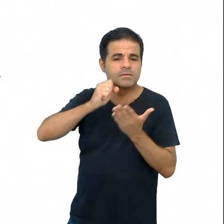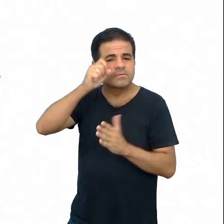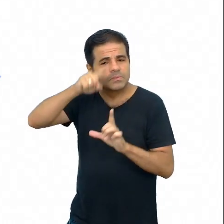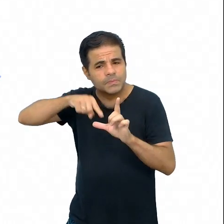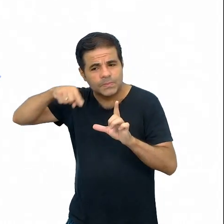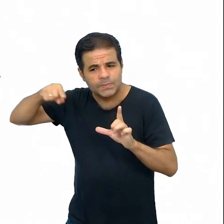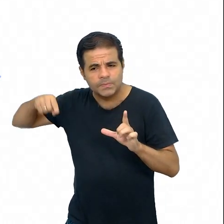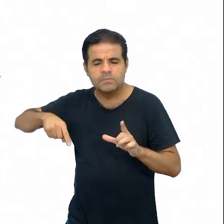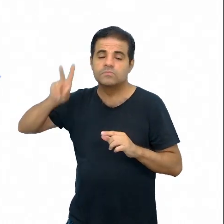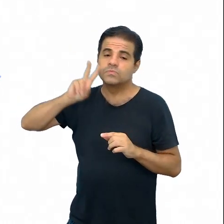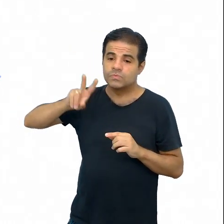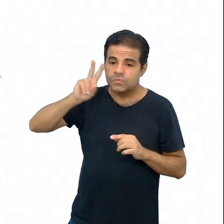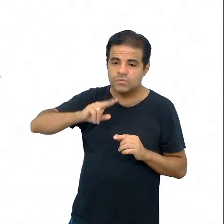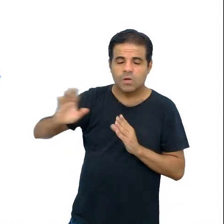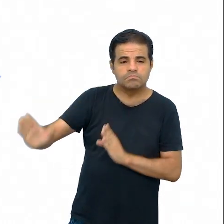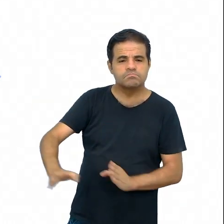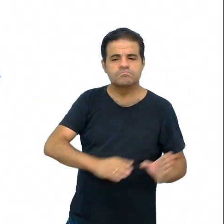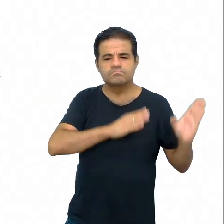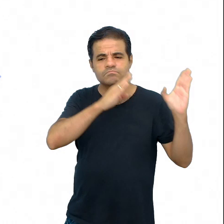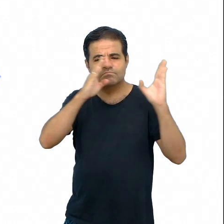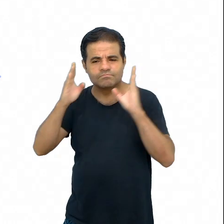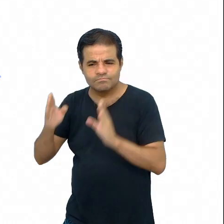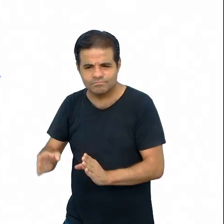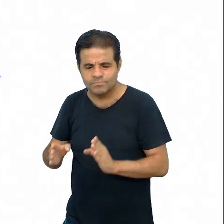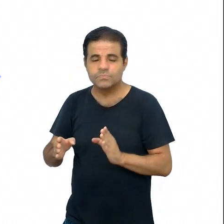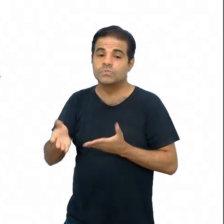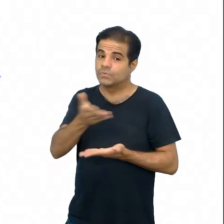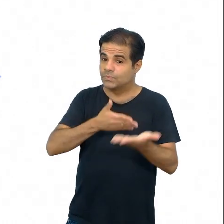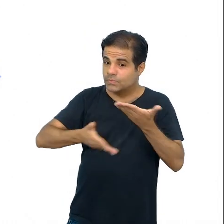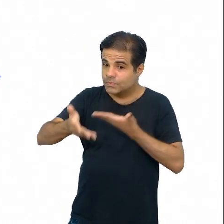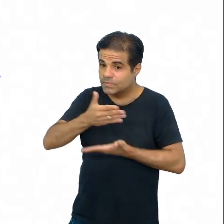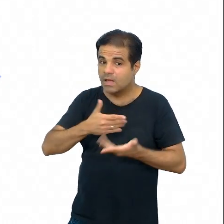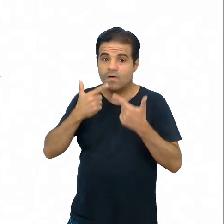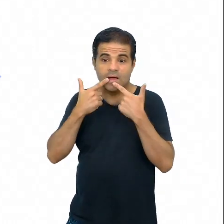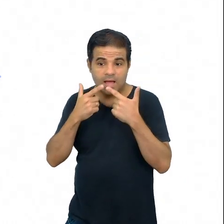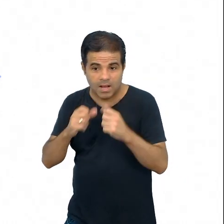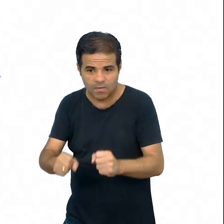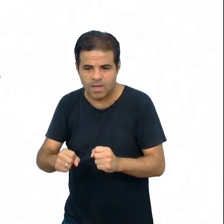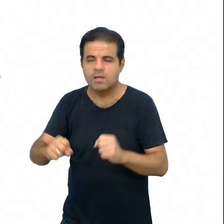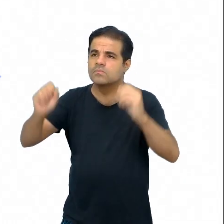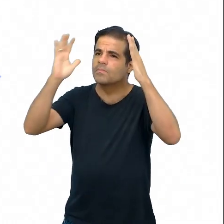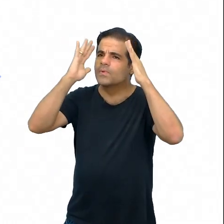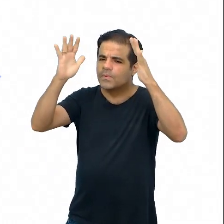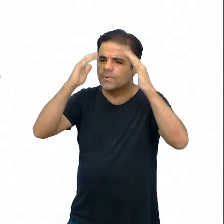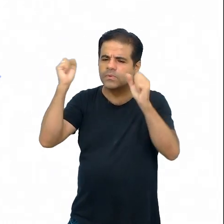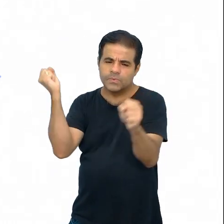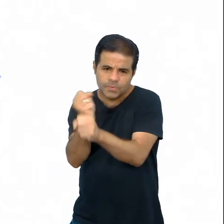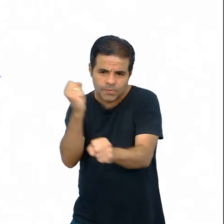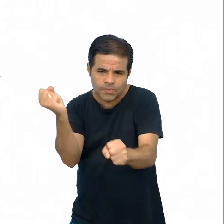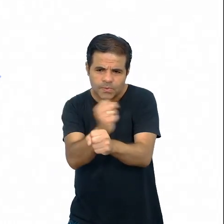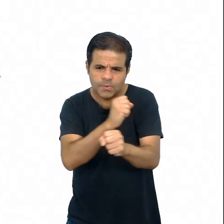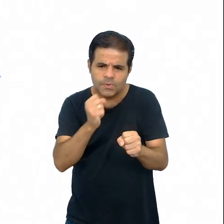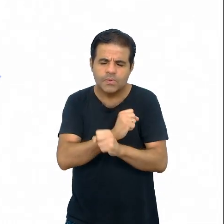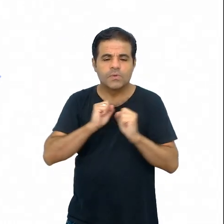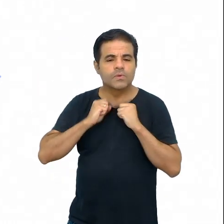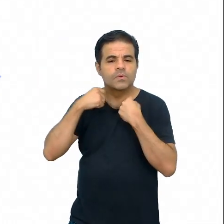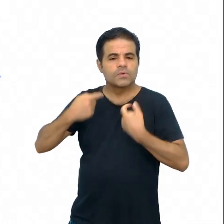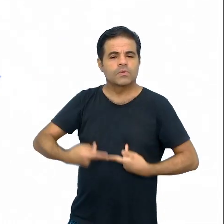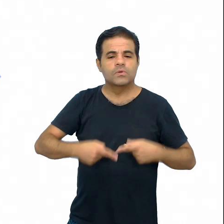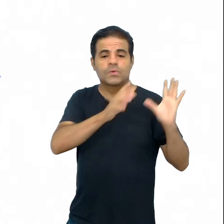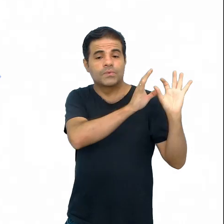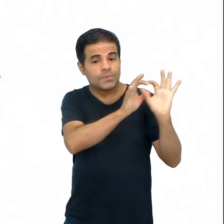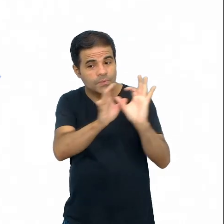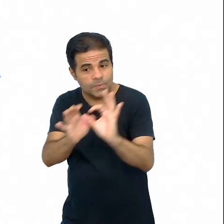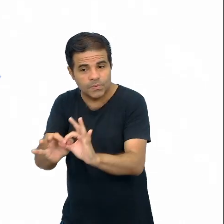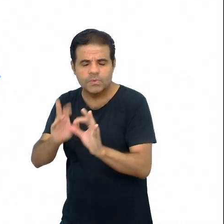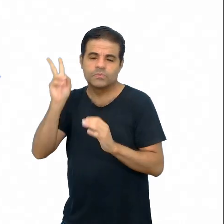linguísticas, histórica, social e cultural. As linguagens, pensando nas construções humanas, são contextos